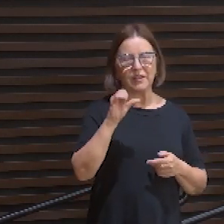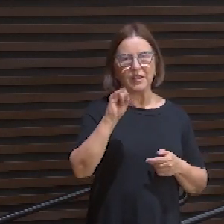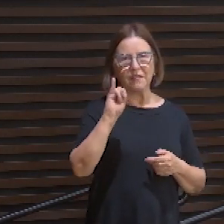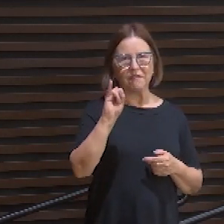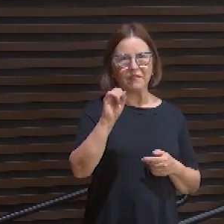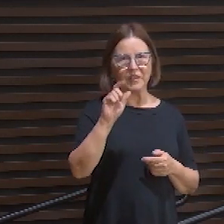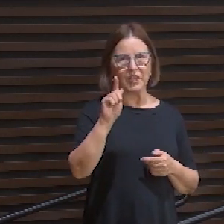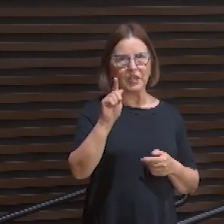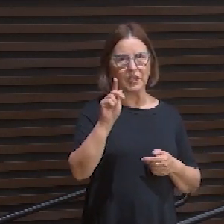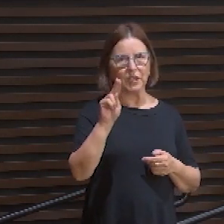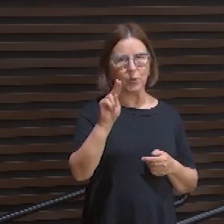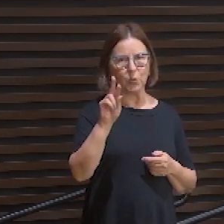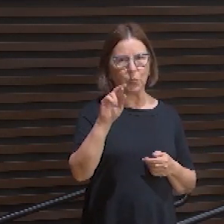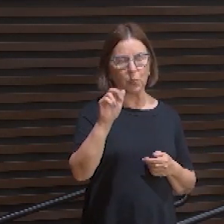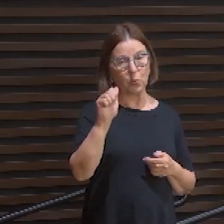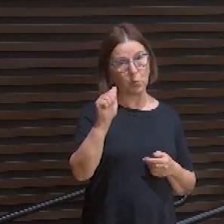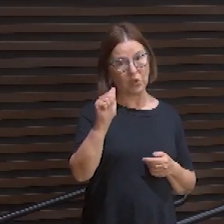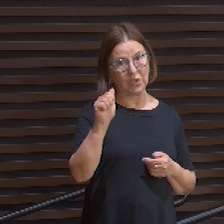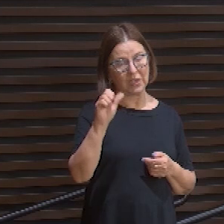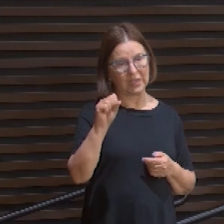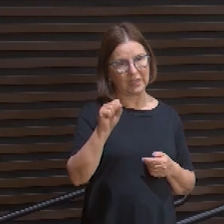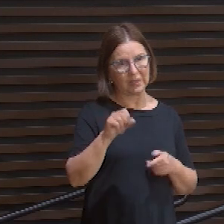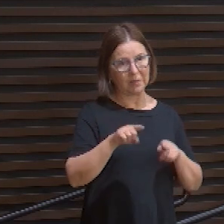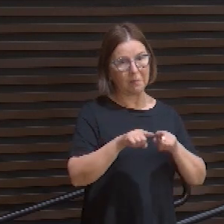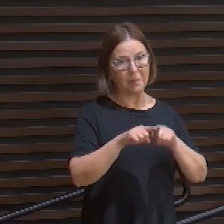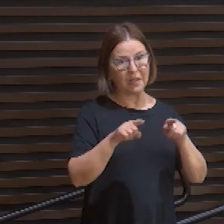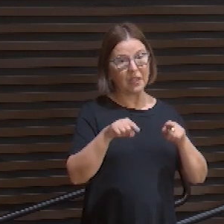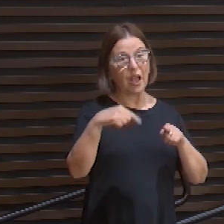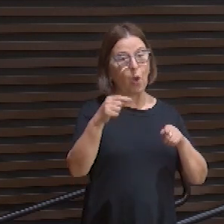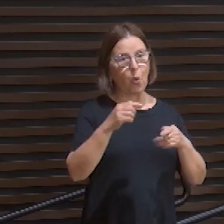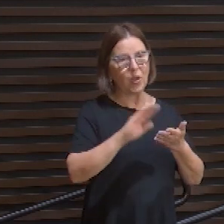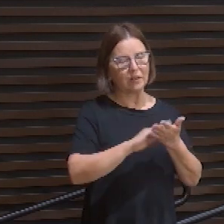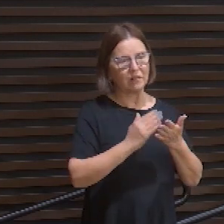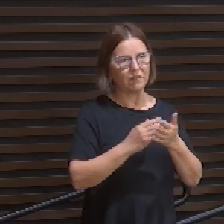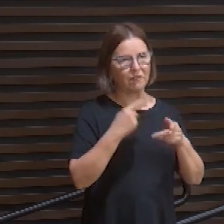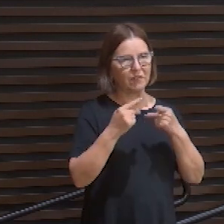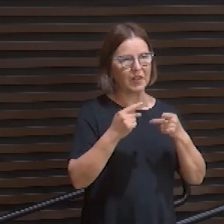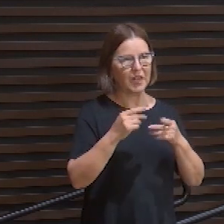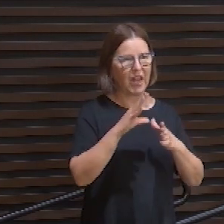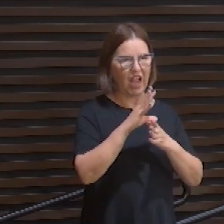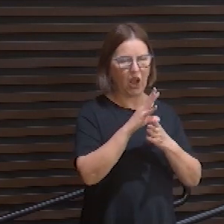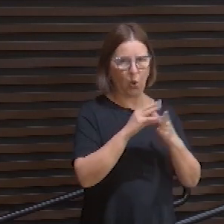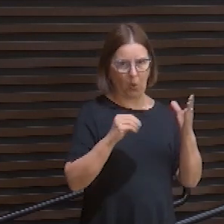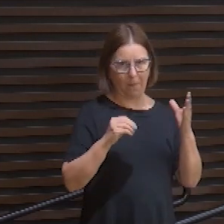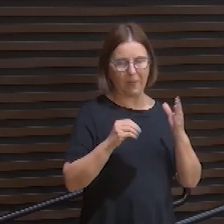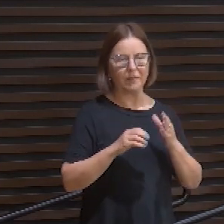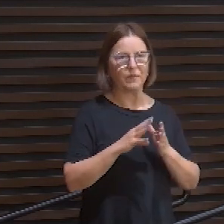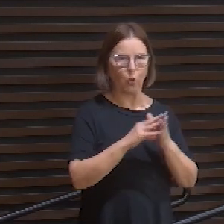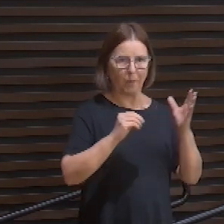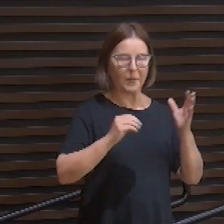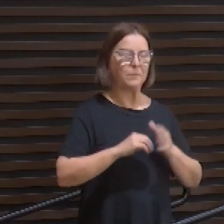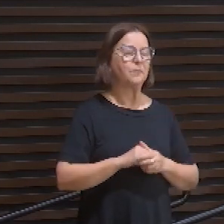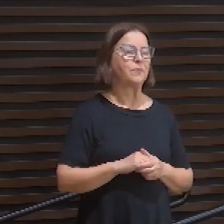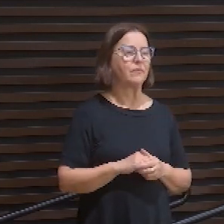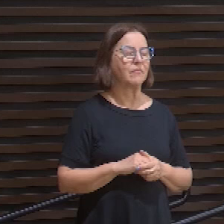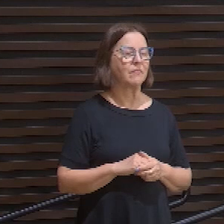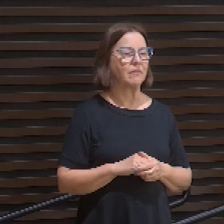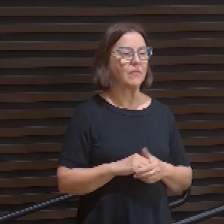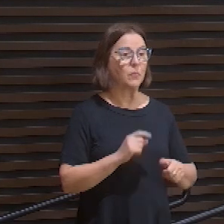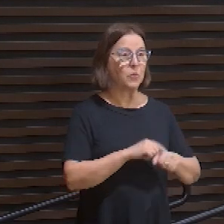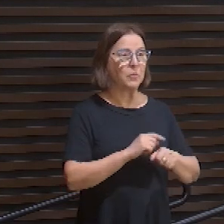diz cópias. Quando Moisés chegou no monte,